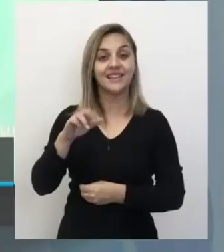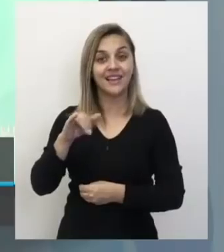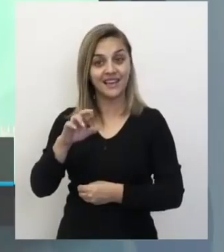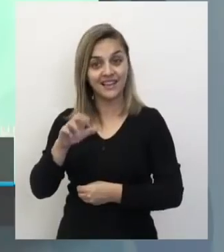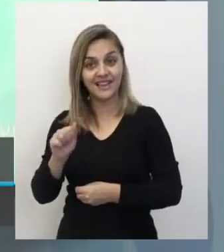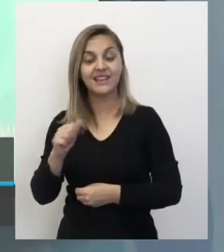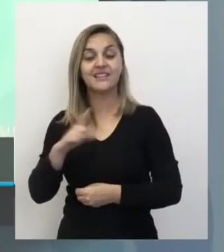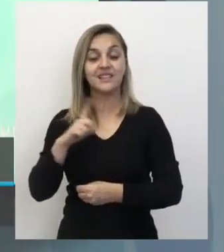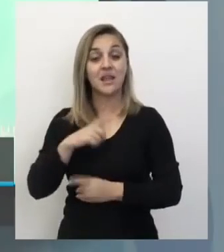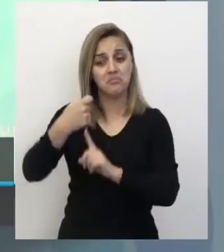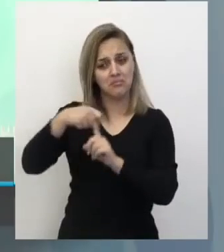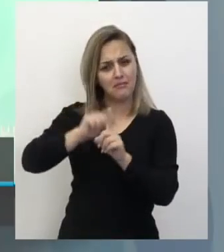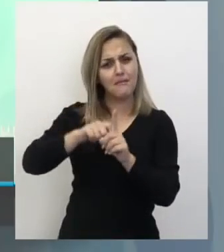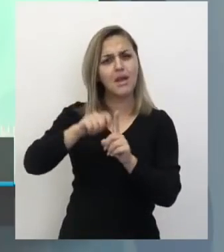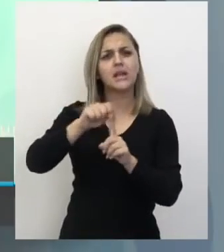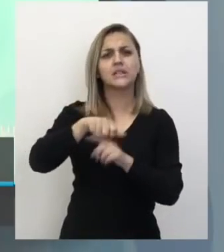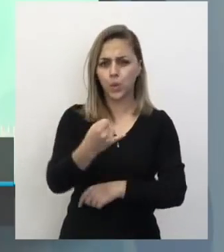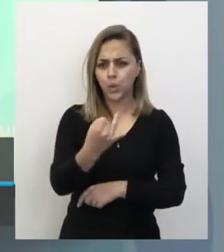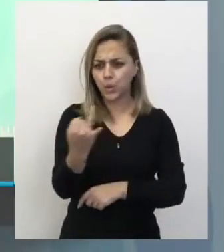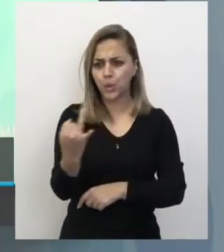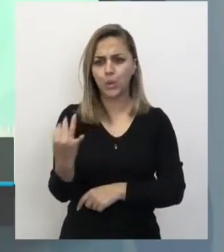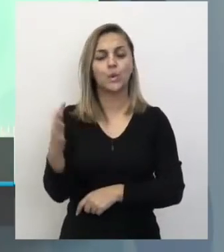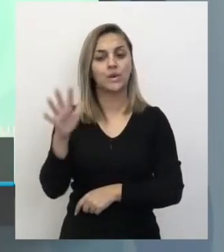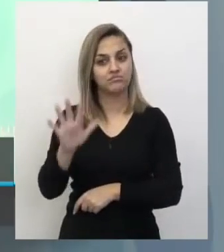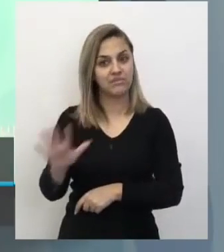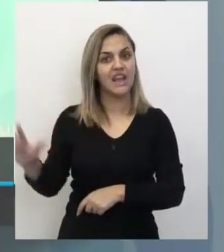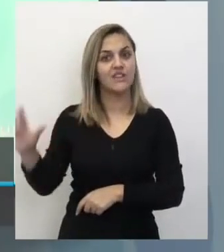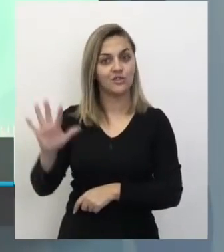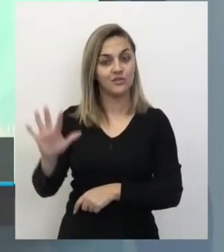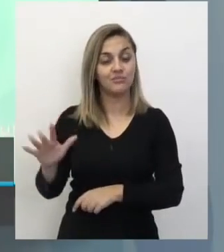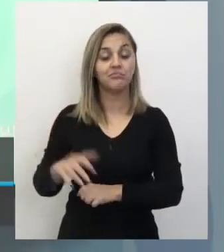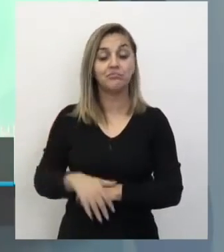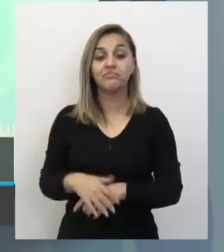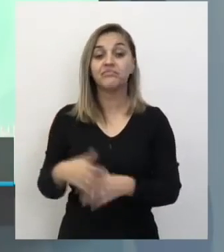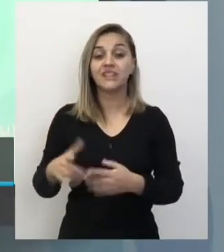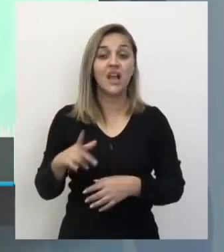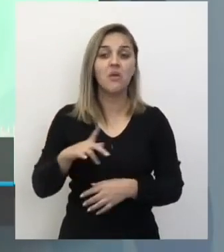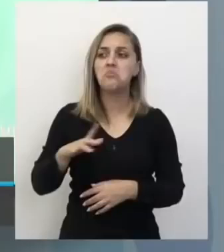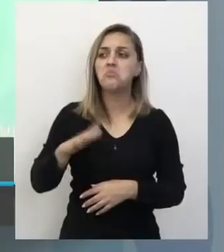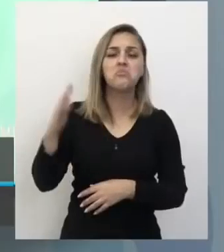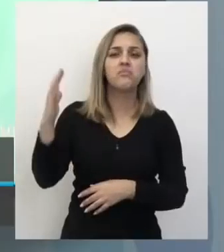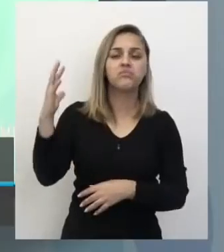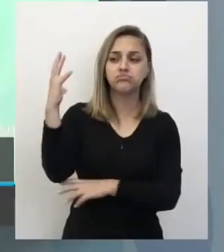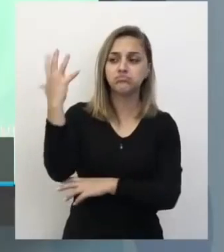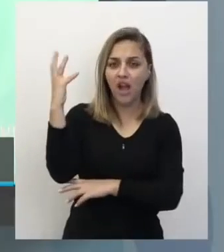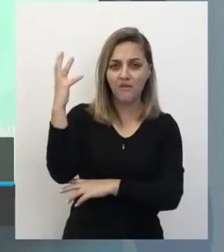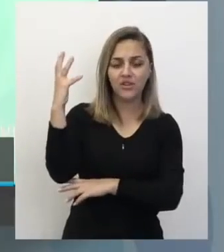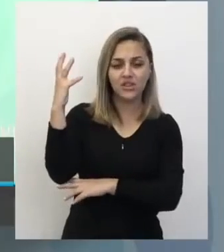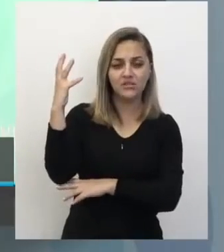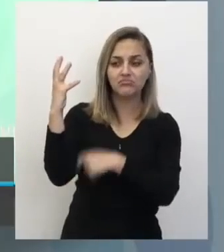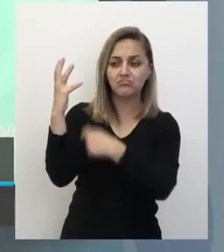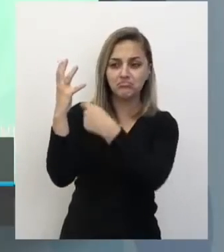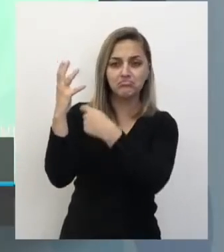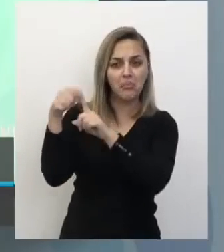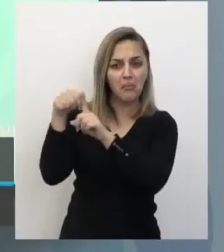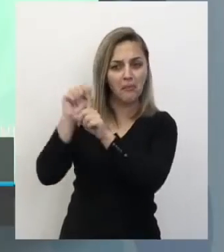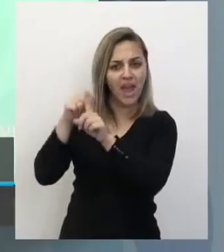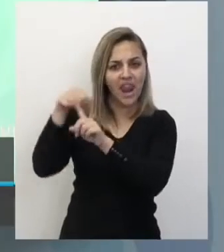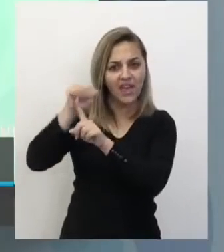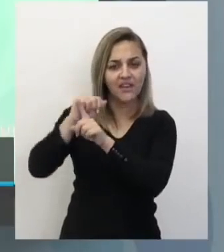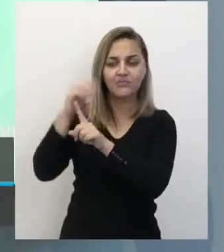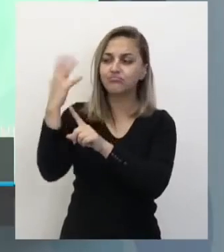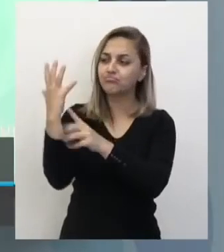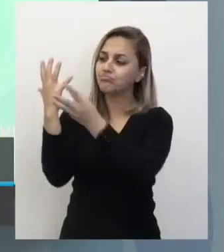Produz-se muita banana. E aí o que acontece? O cara pegava então a folha de banana, de bananeira,